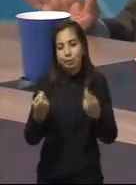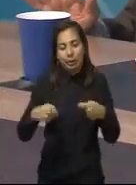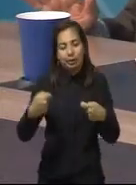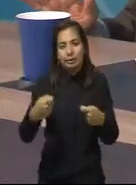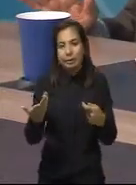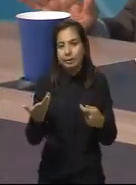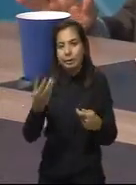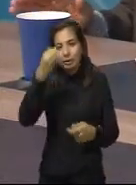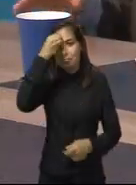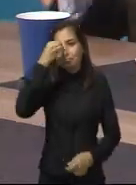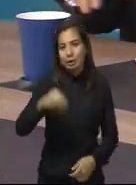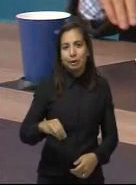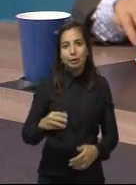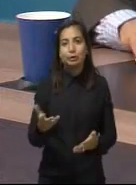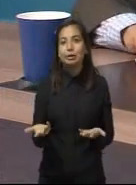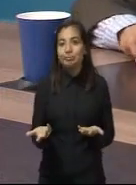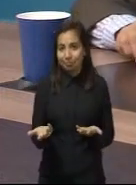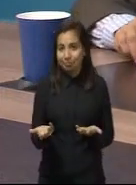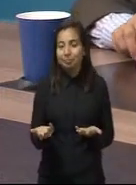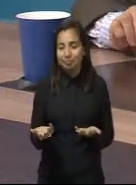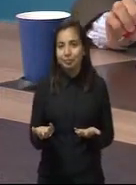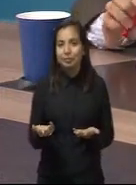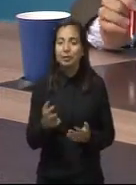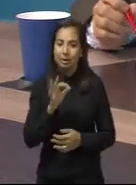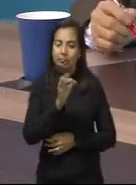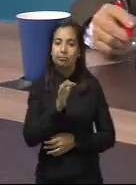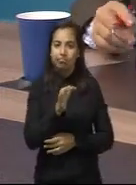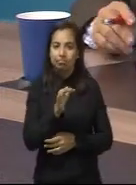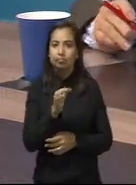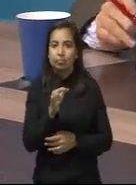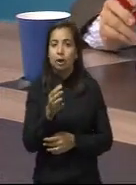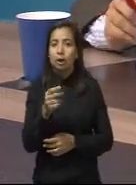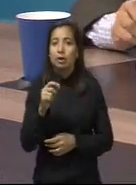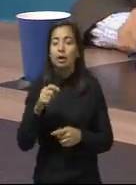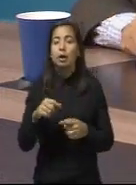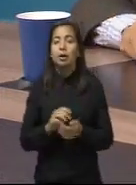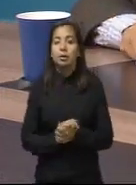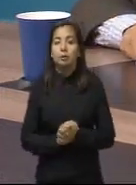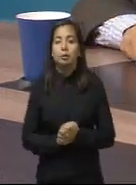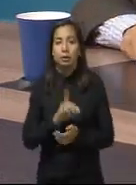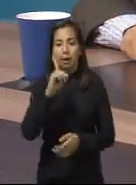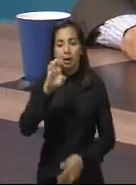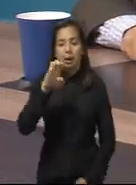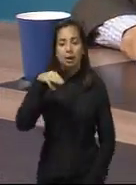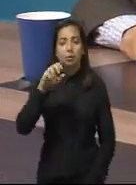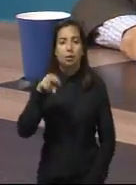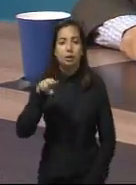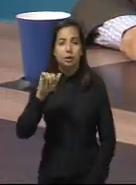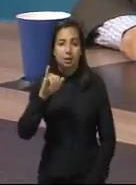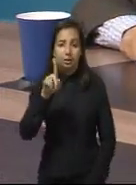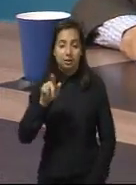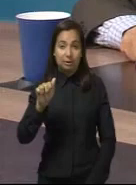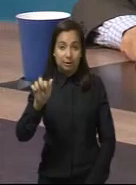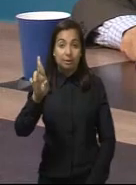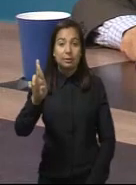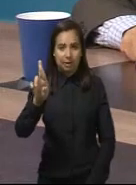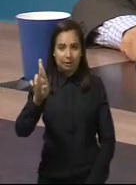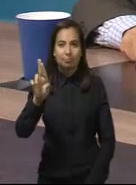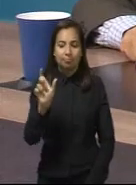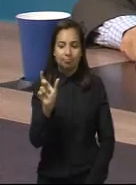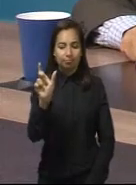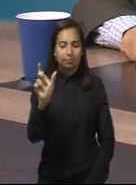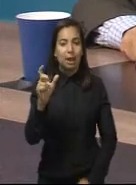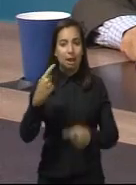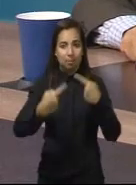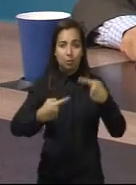Concordo plenamente, eu acho que você estava fazendo um comentário sobre isso. Demonizar, aí é que é bom a gente chamar a atenção, demonizar a